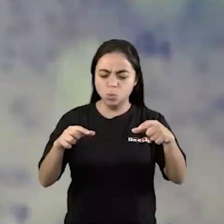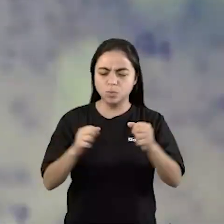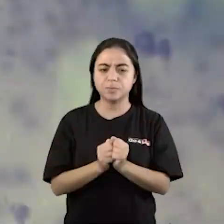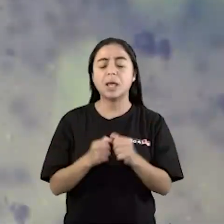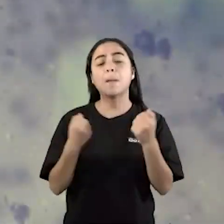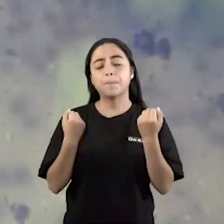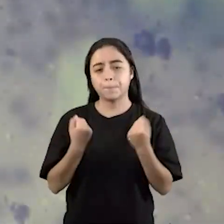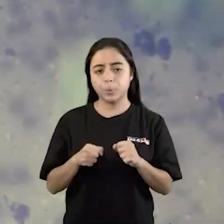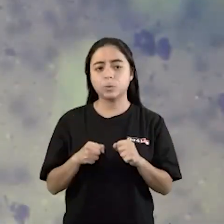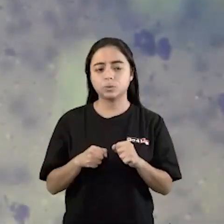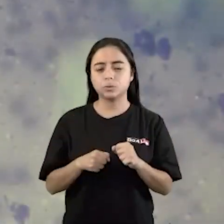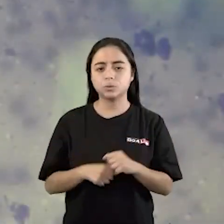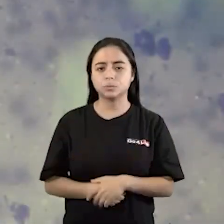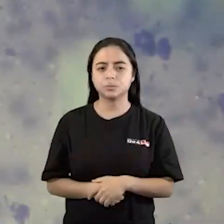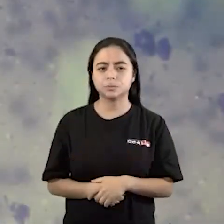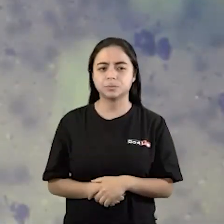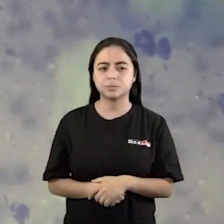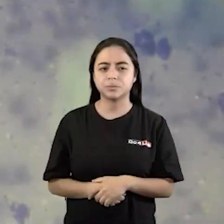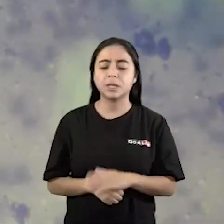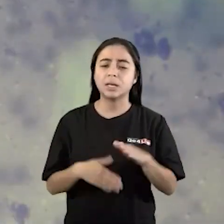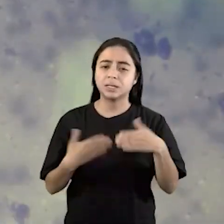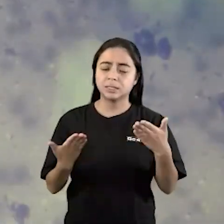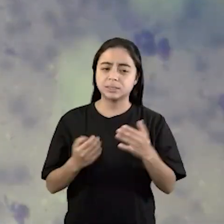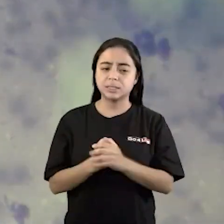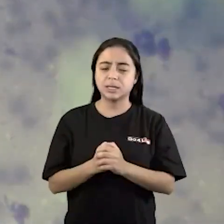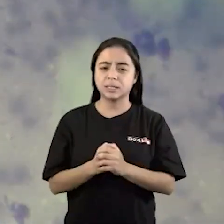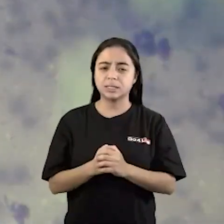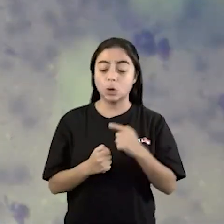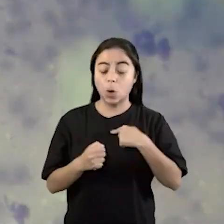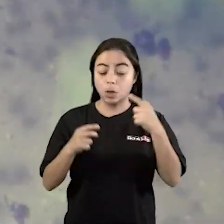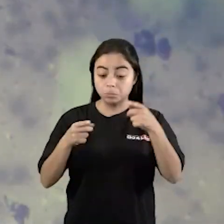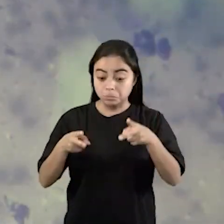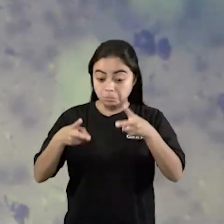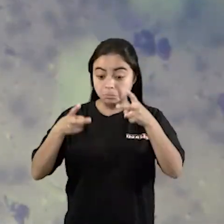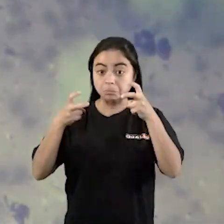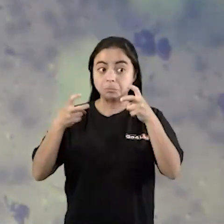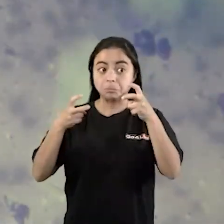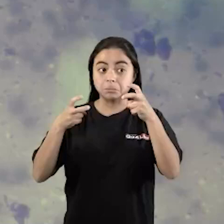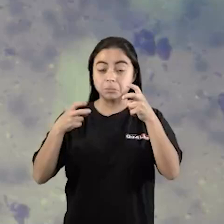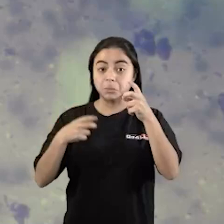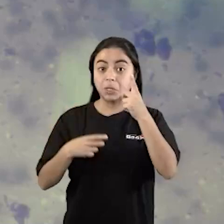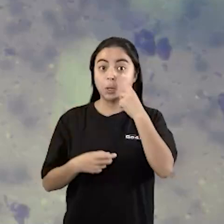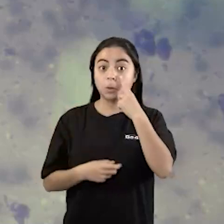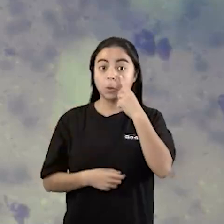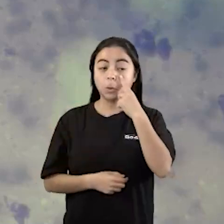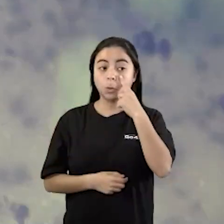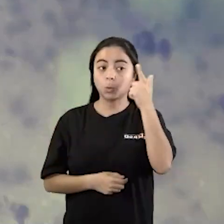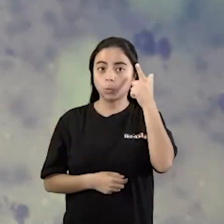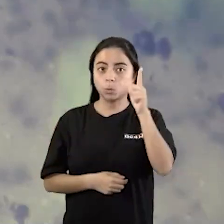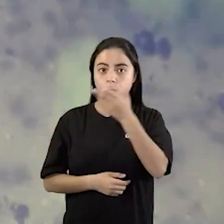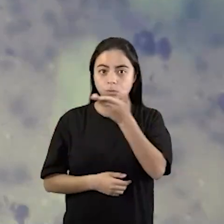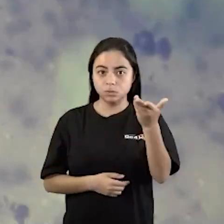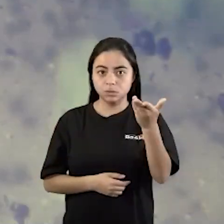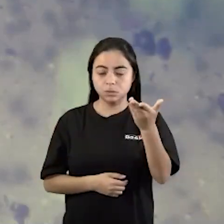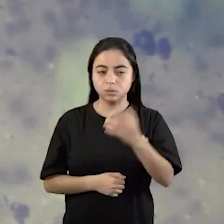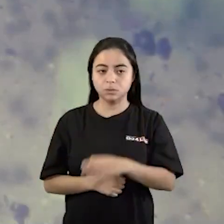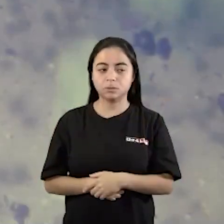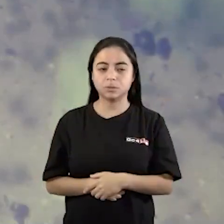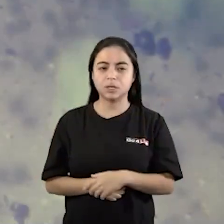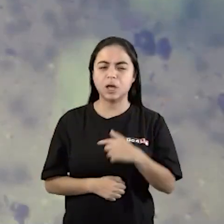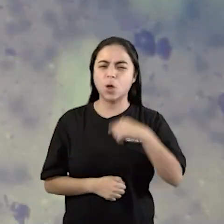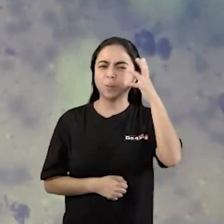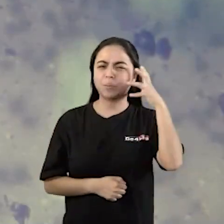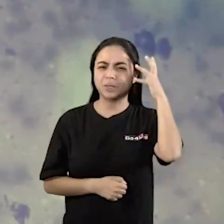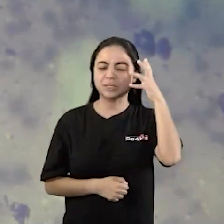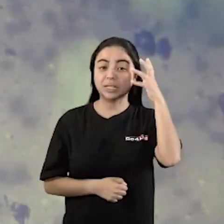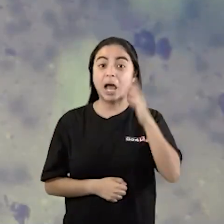pode ser. E aí tem uma coisa que já gritou aos meus olhos. Eu não sei se gritou no de vocês, gente. Eu assisti uma vez uma palestra que o